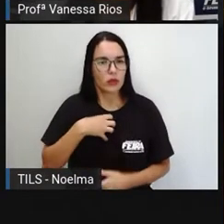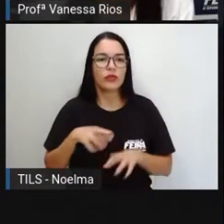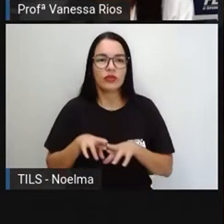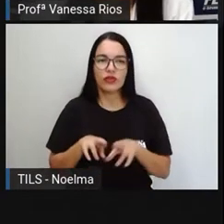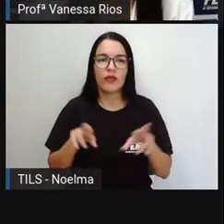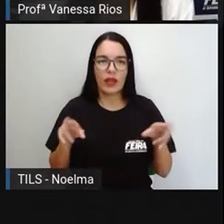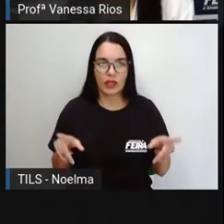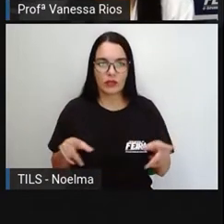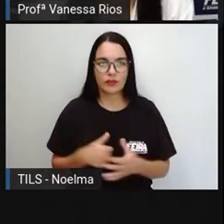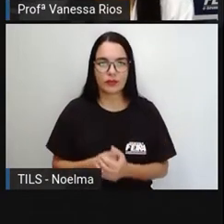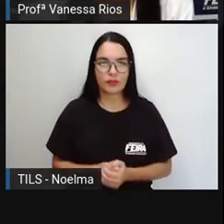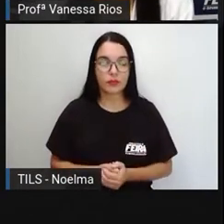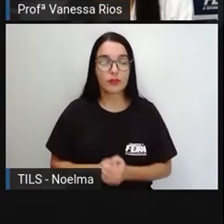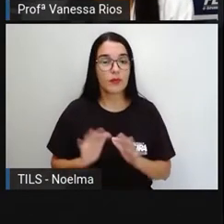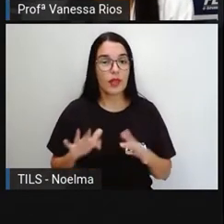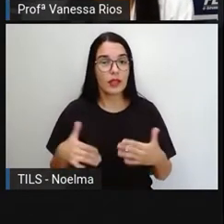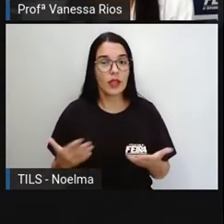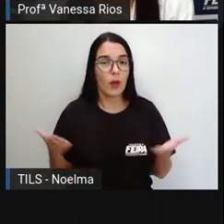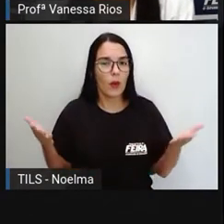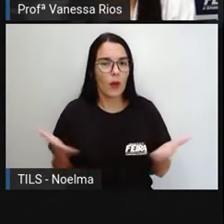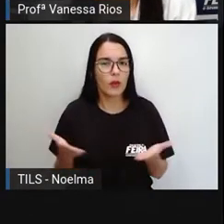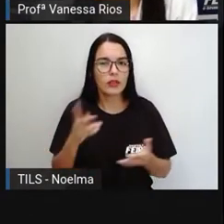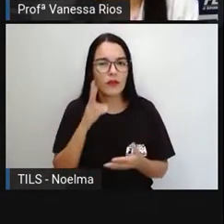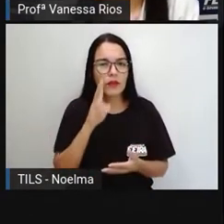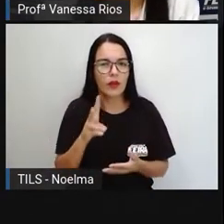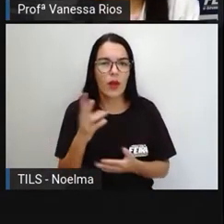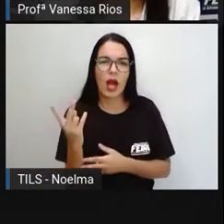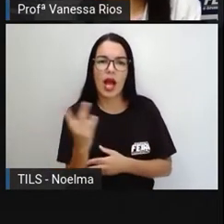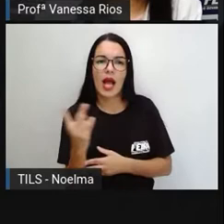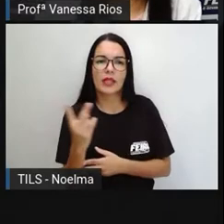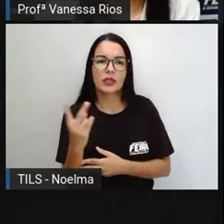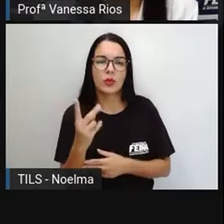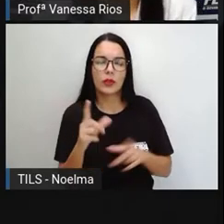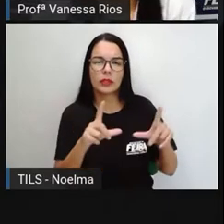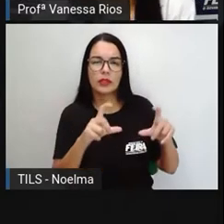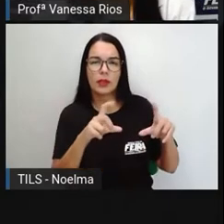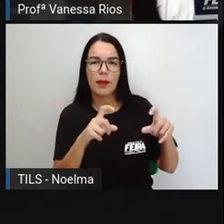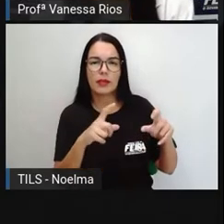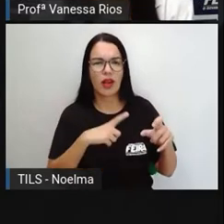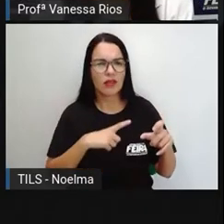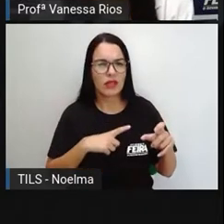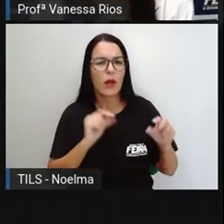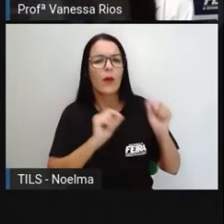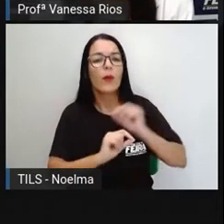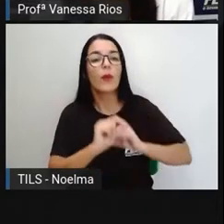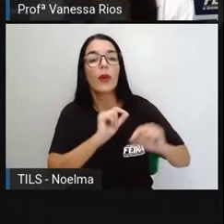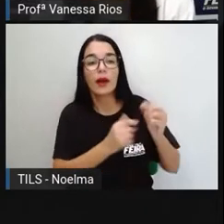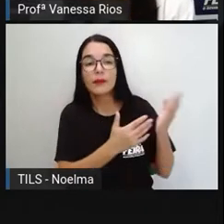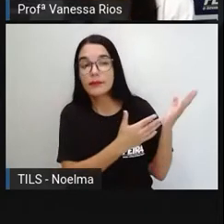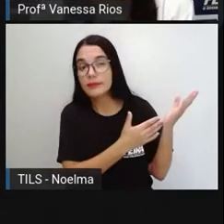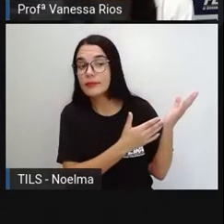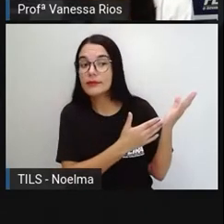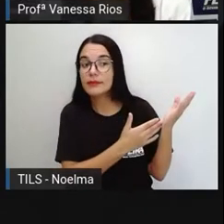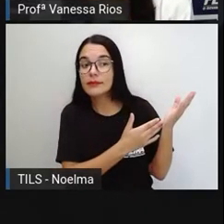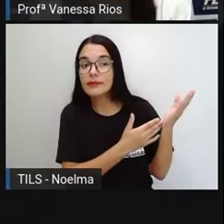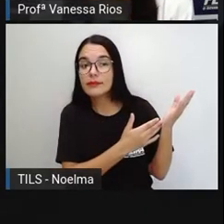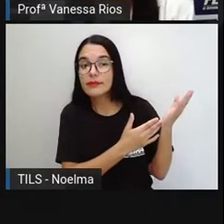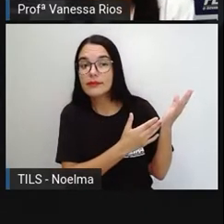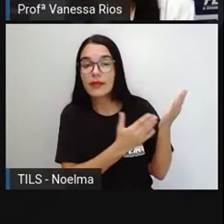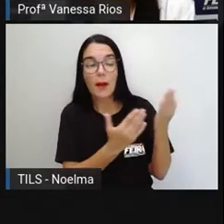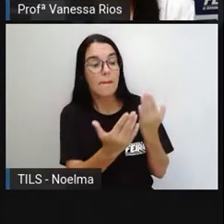imagem. E é justamente o que a Pró traz, né? A observação dessa imagem aqui que faz justamente